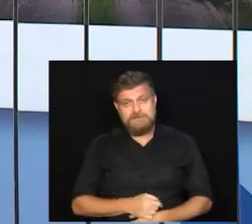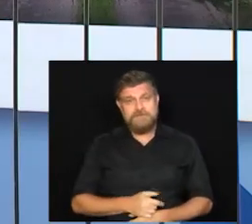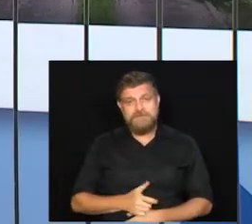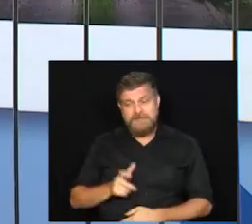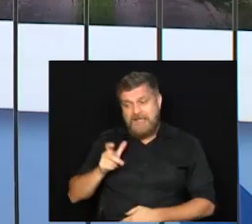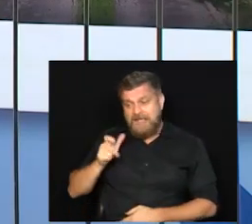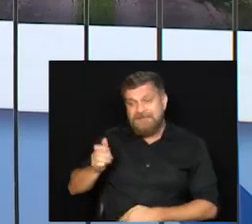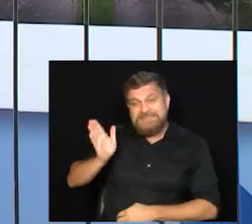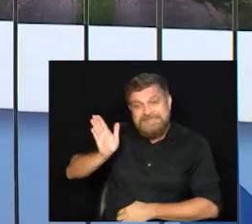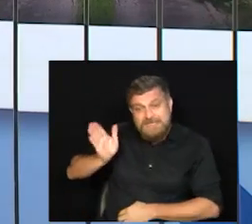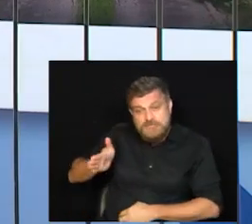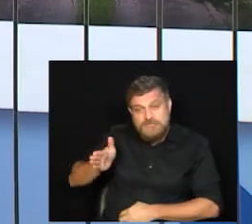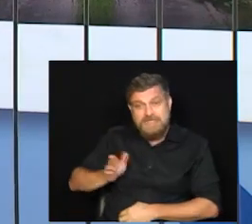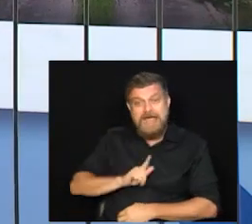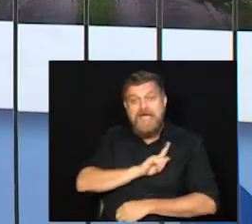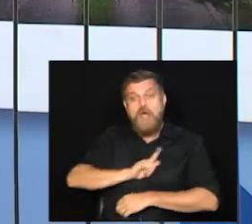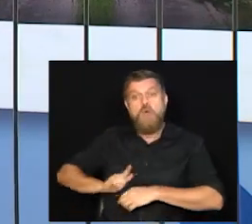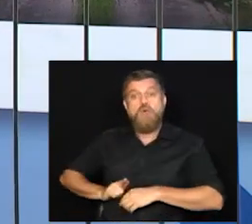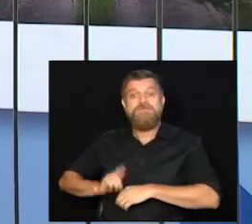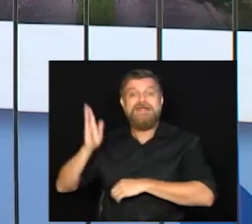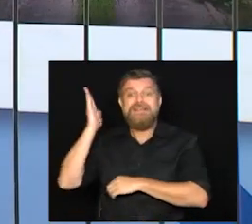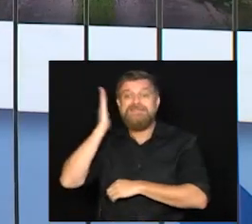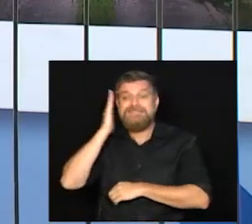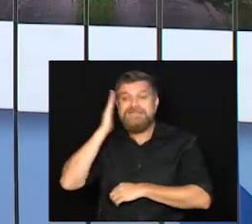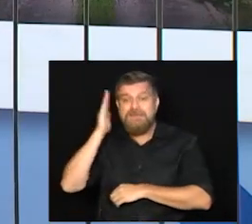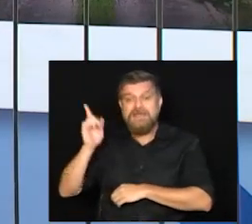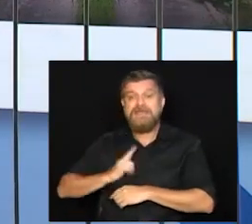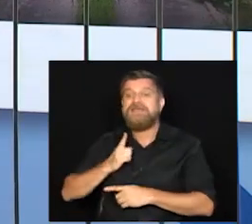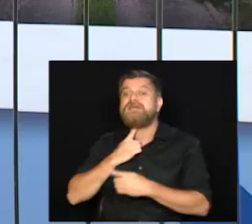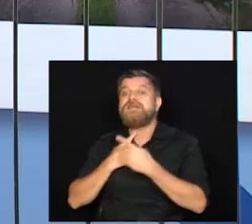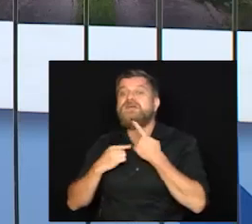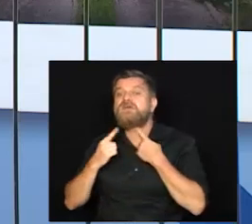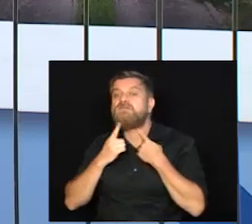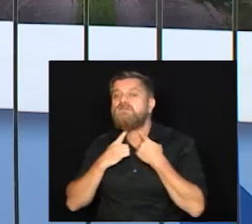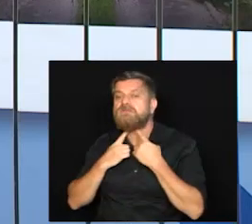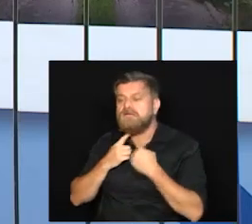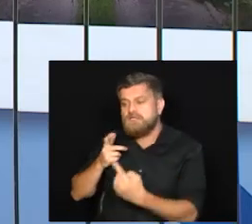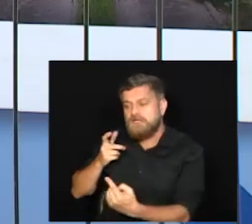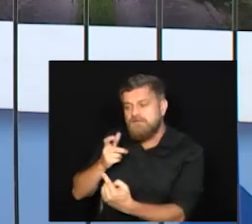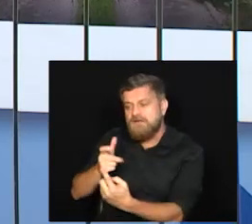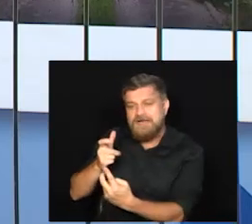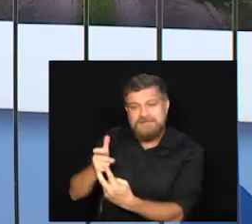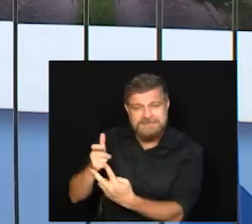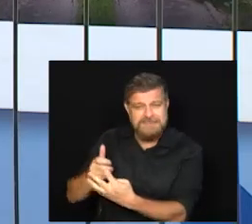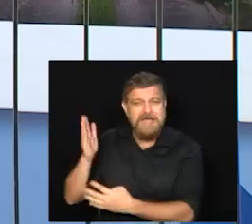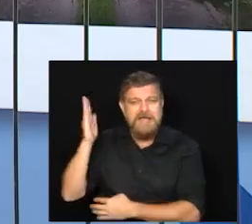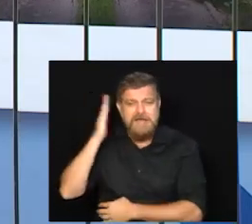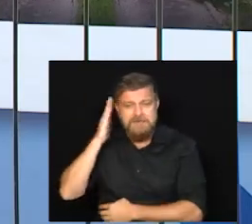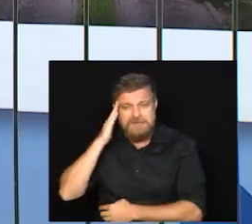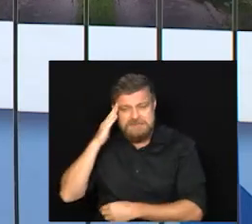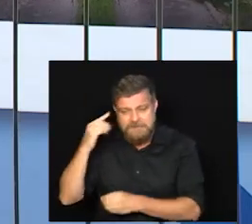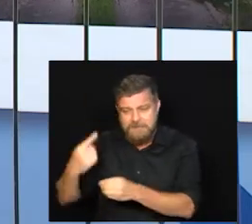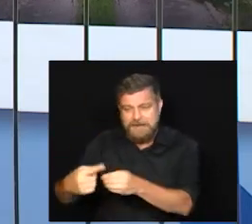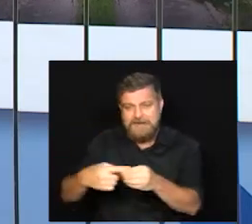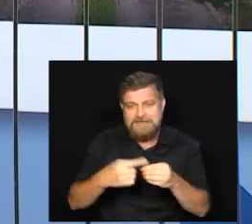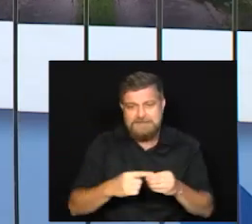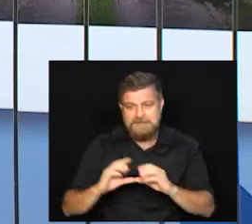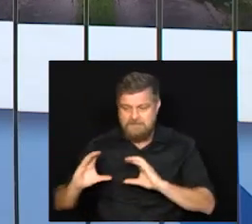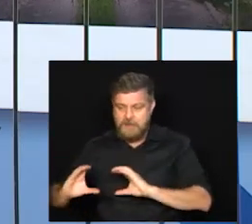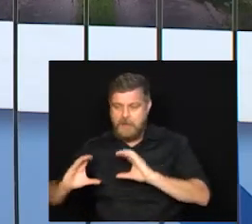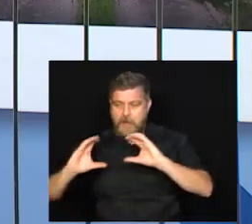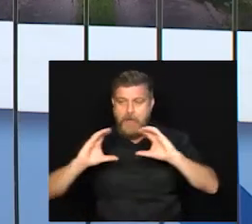Já é só para o governo saber quem tem a intenção de se vacinar, até para saber o número de doses para cada município. É